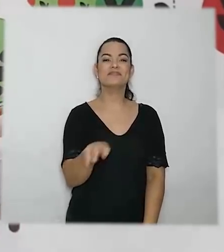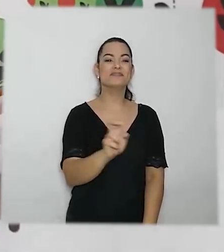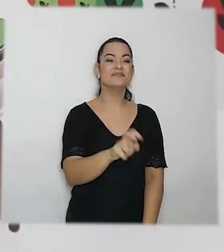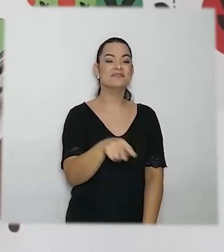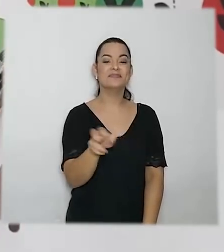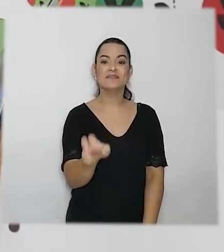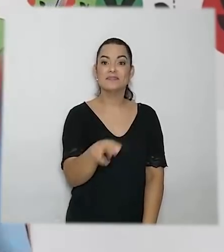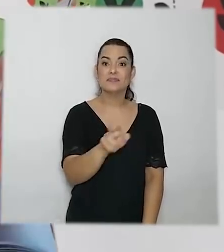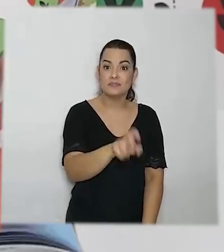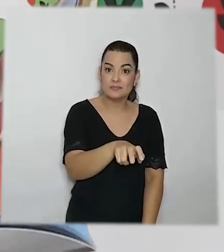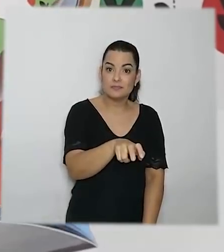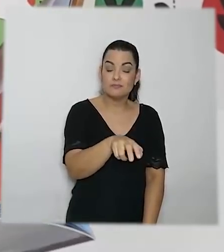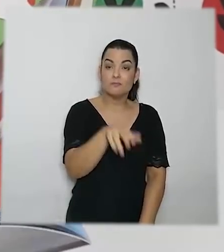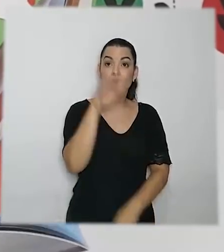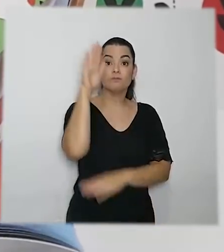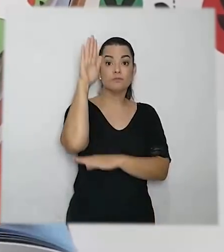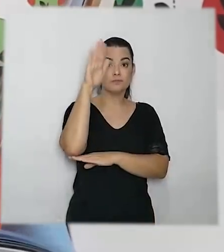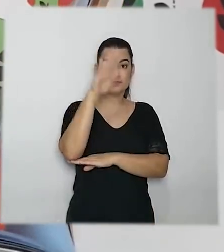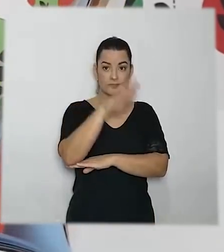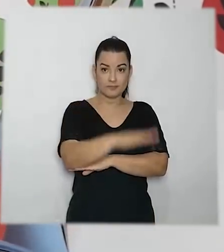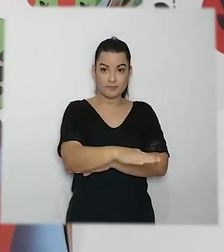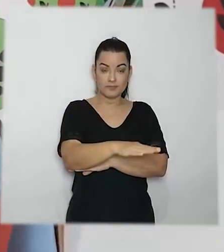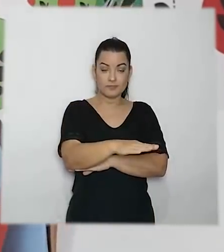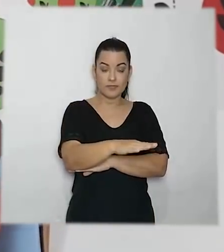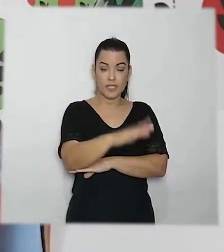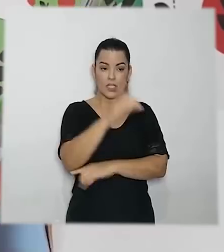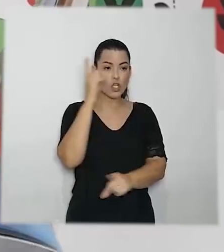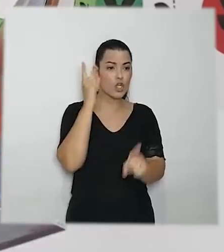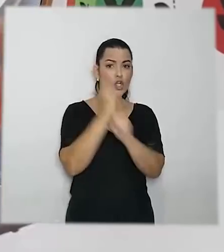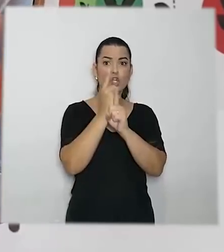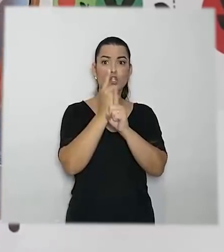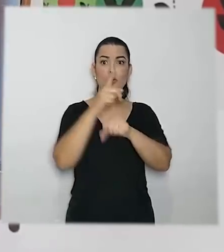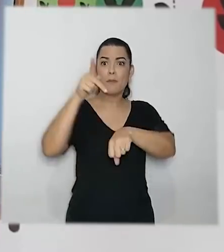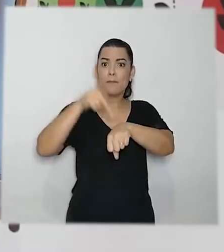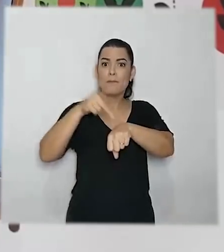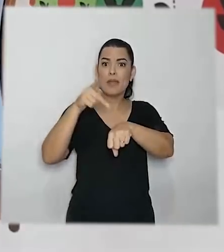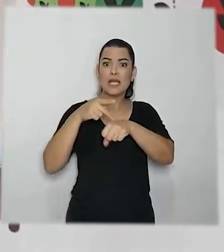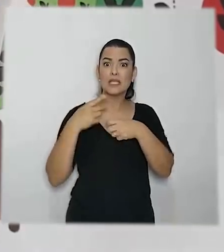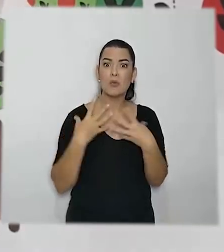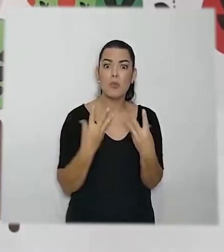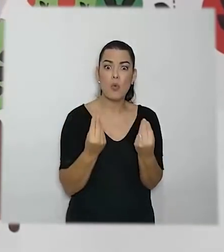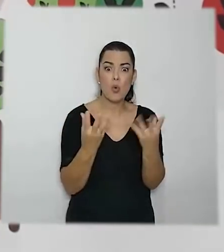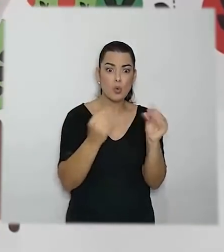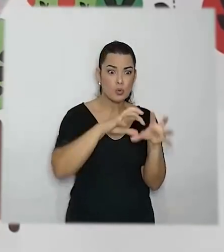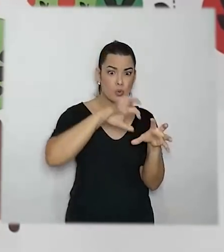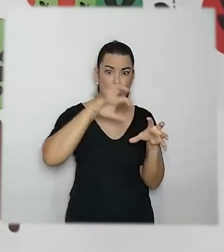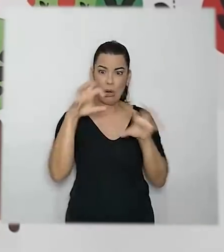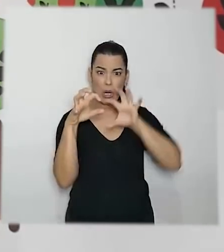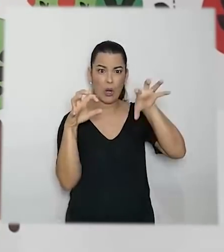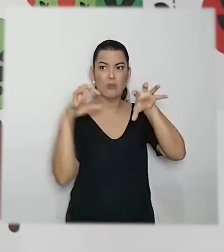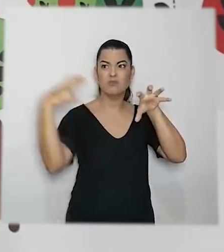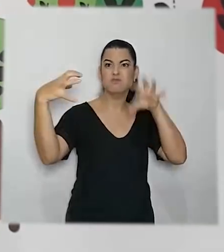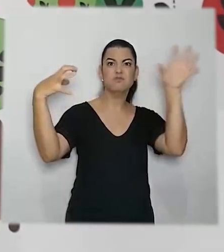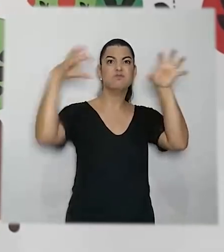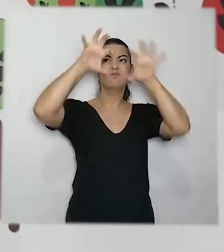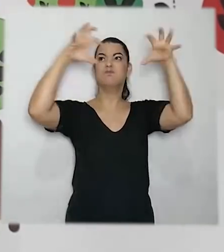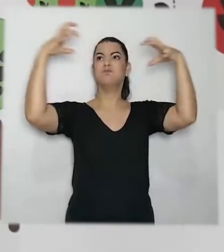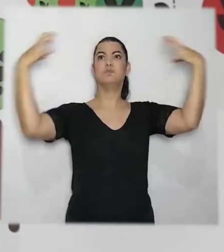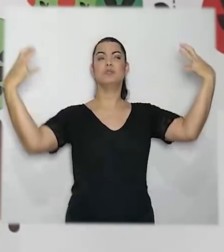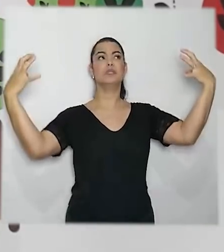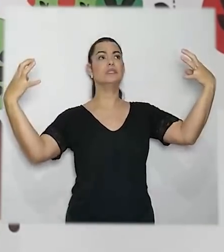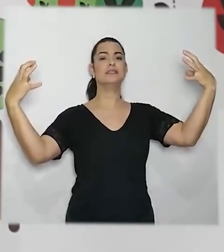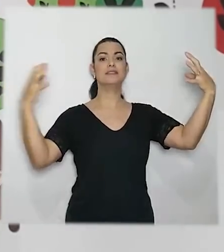andou. À tardinha, deu com um monte de pedras e teve medo de passar por